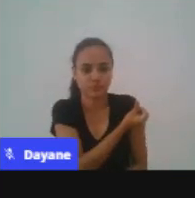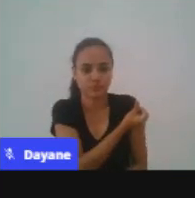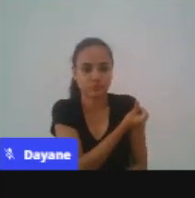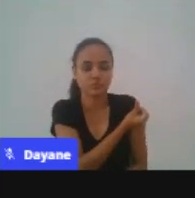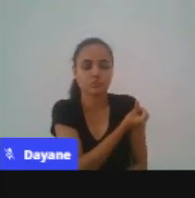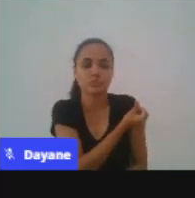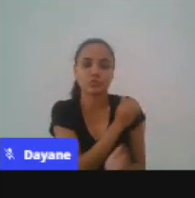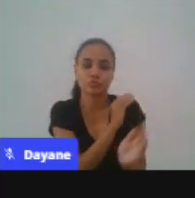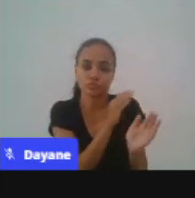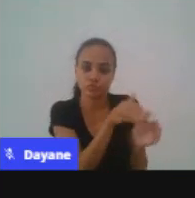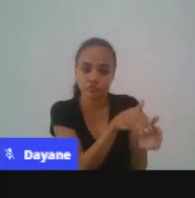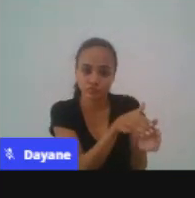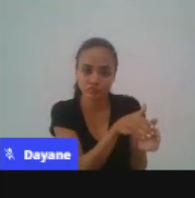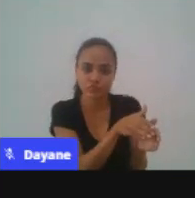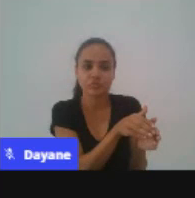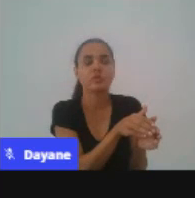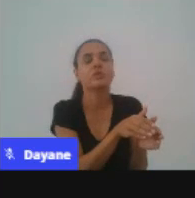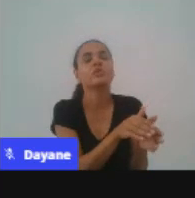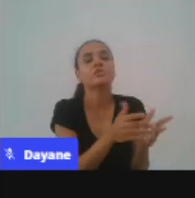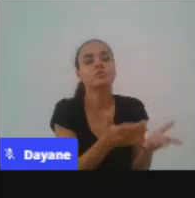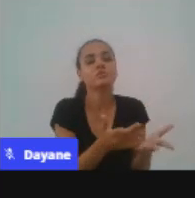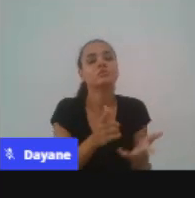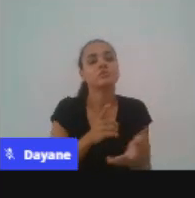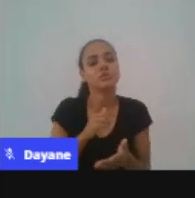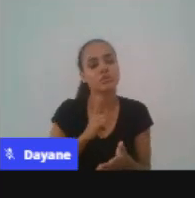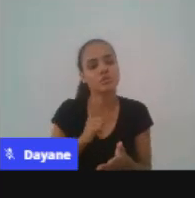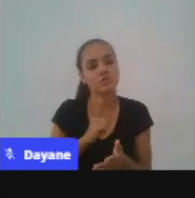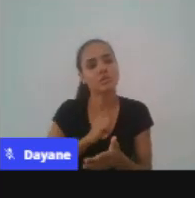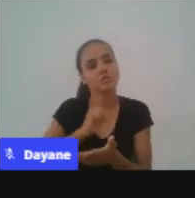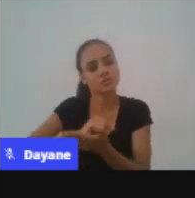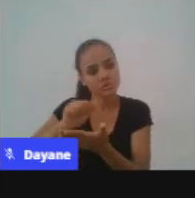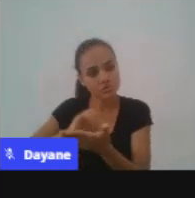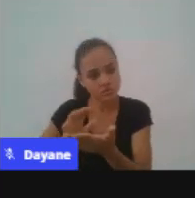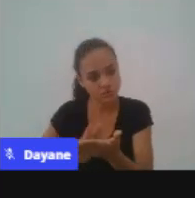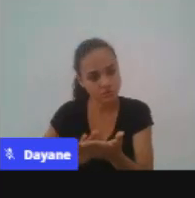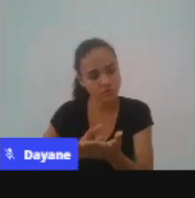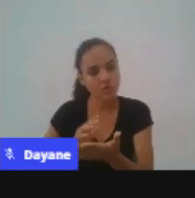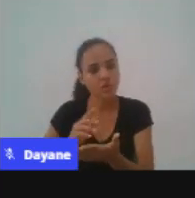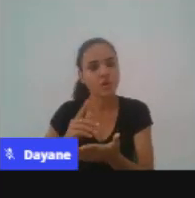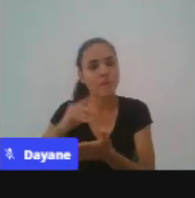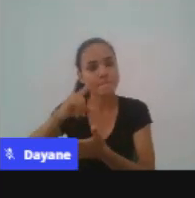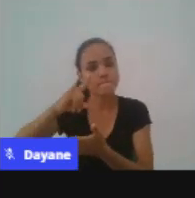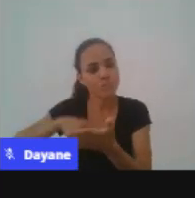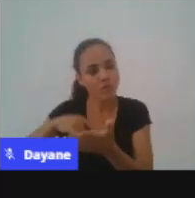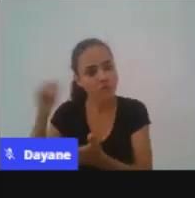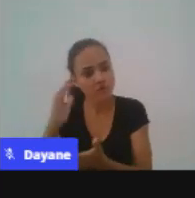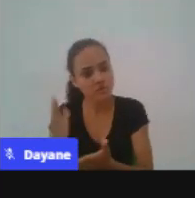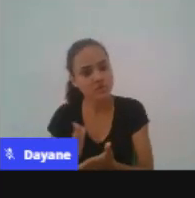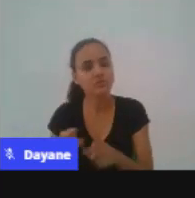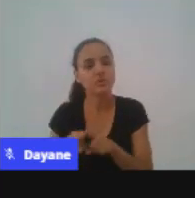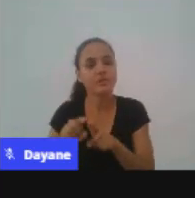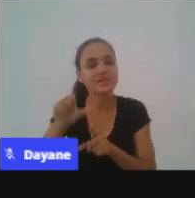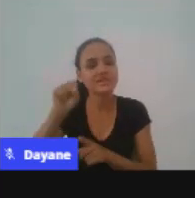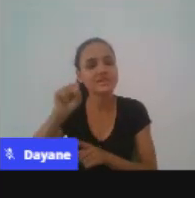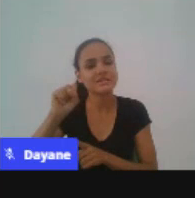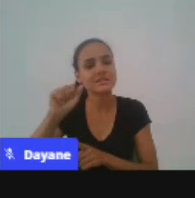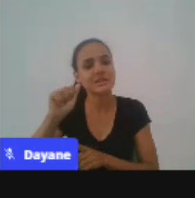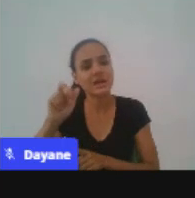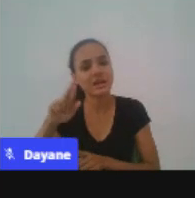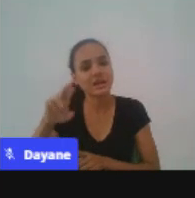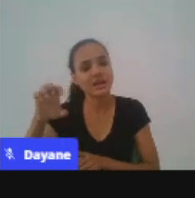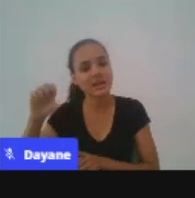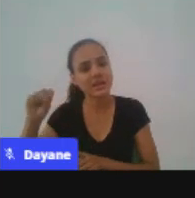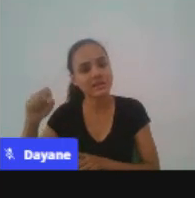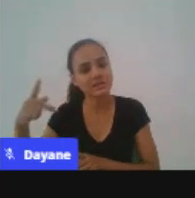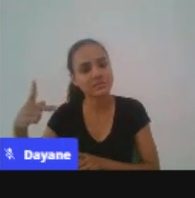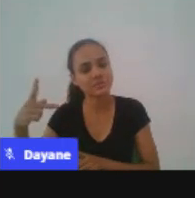atividades que vêm de Prova Brasil, que vêm do Saresp, Prova Ana. Por que que nós